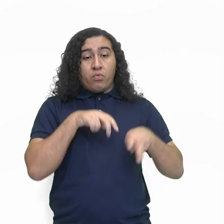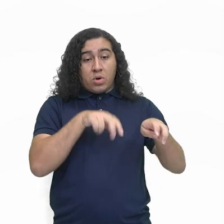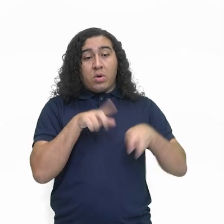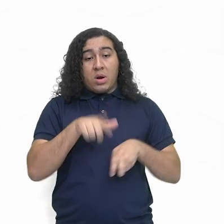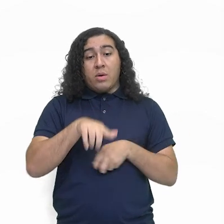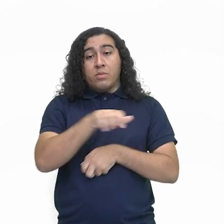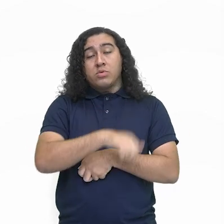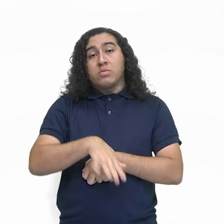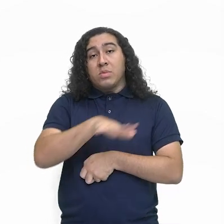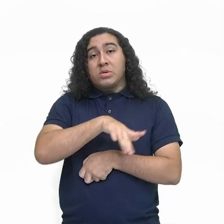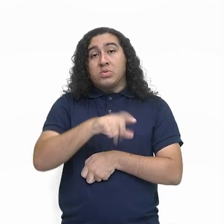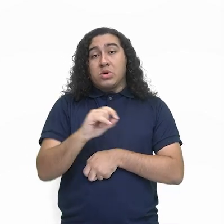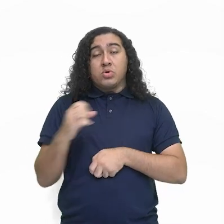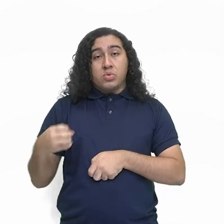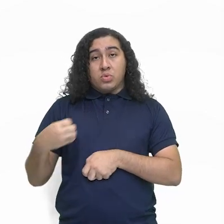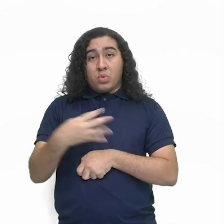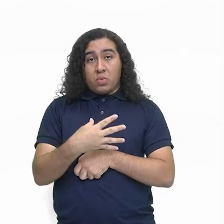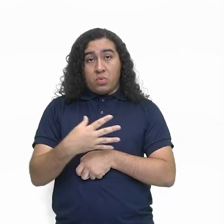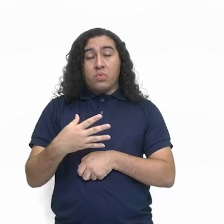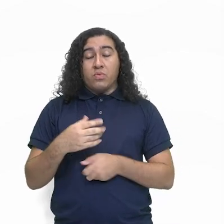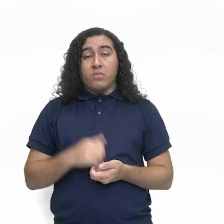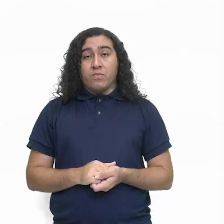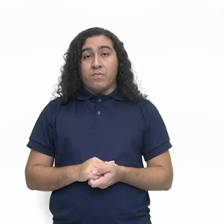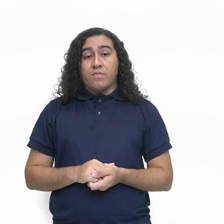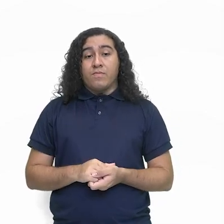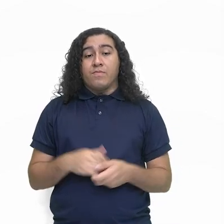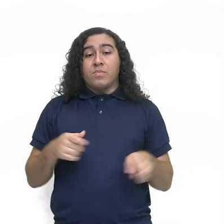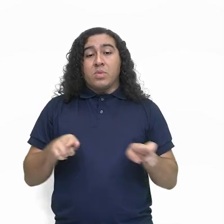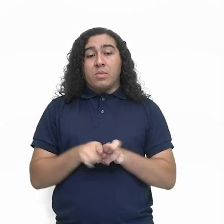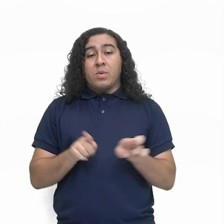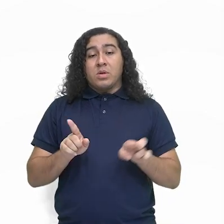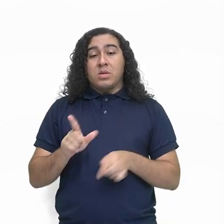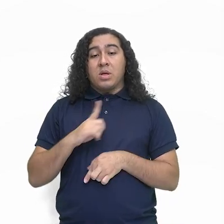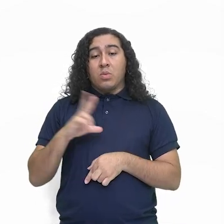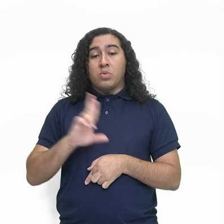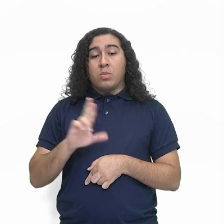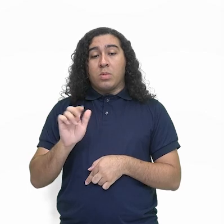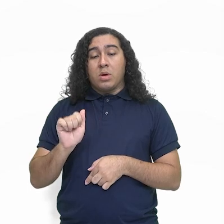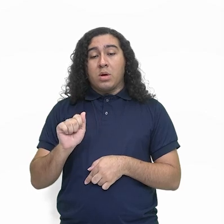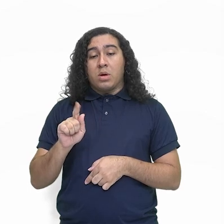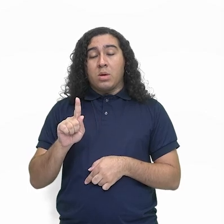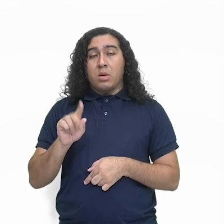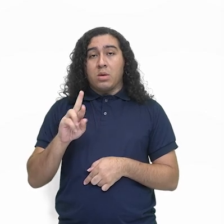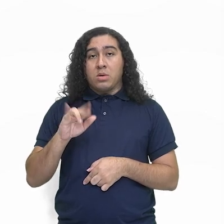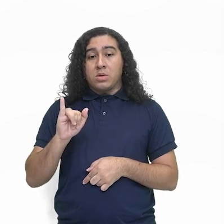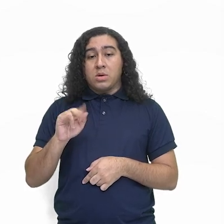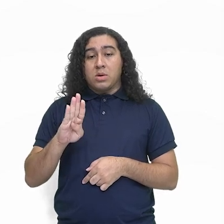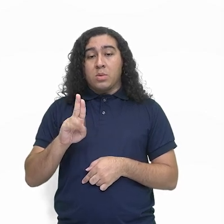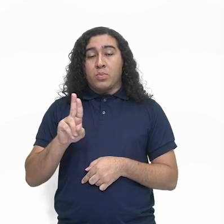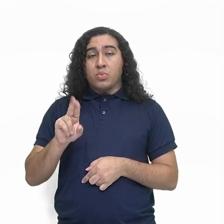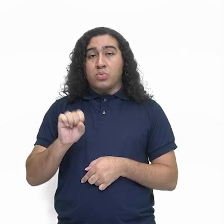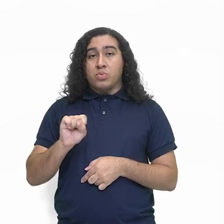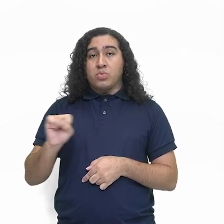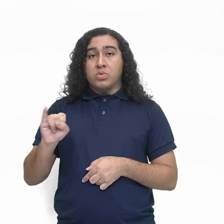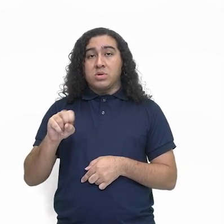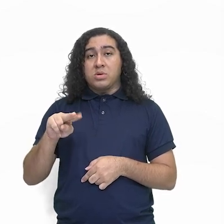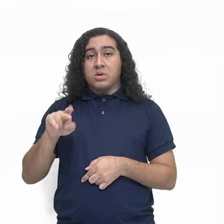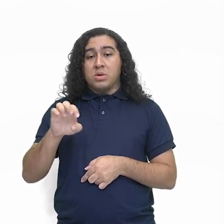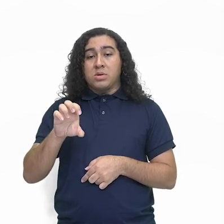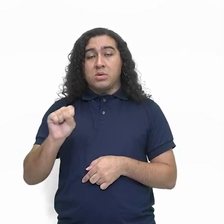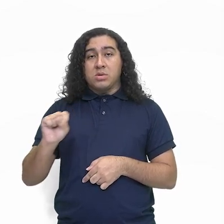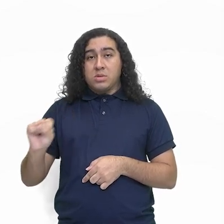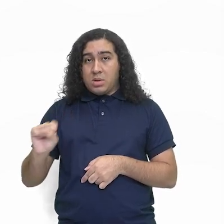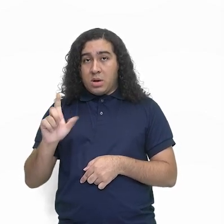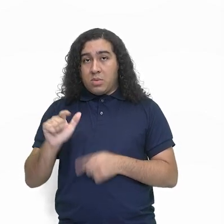campo muito mais moderno, ou chamado agribusiness, né? Os negócios, o agronegócio, a agroindústria. Quando você